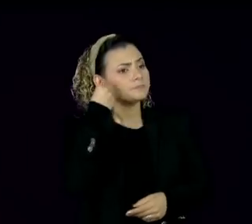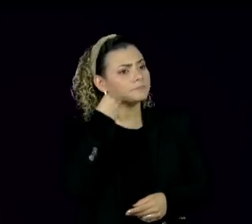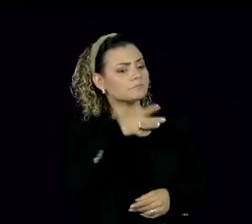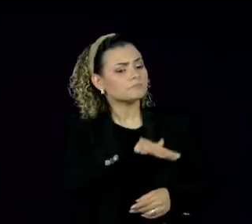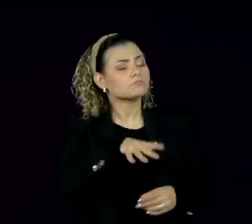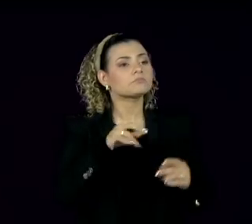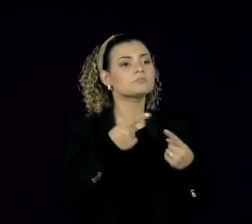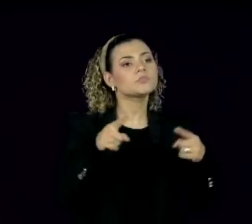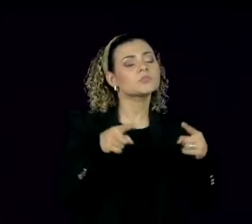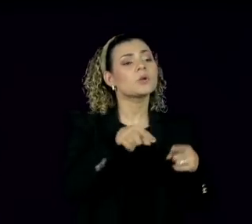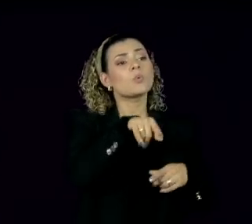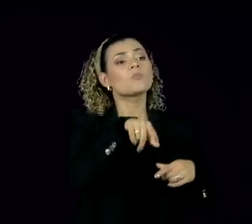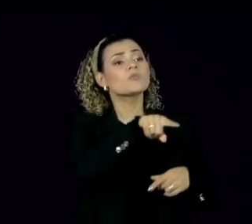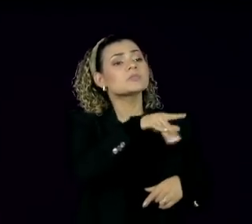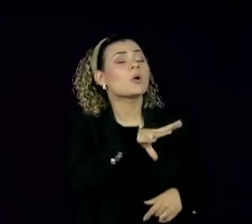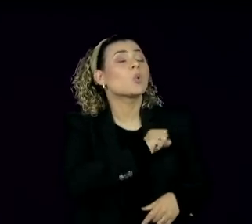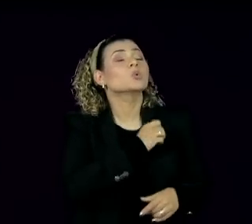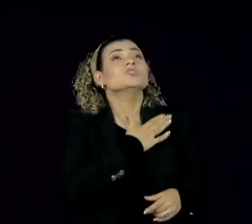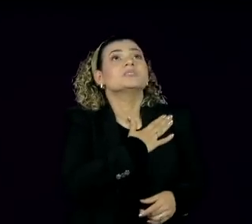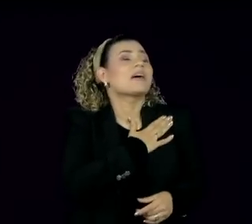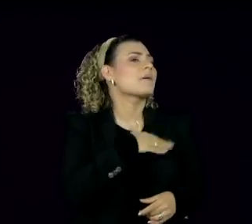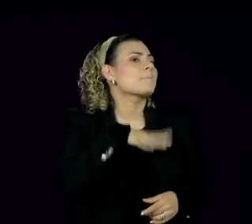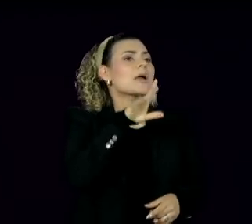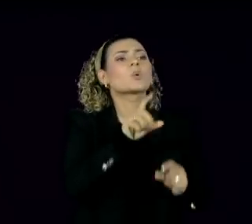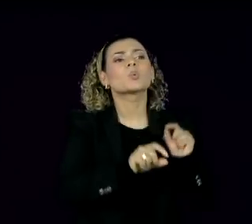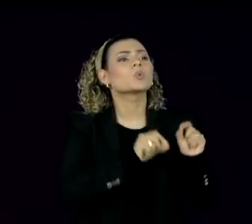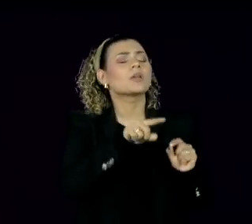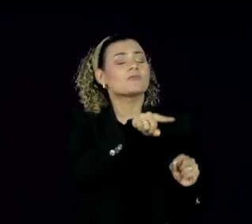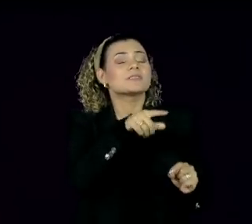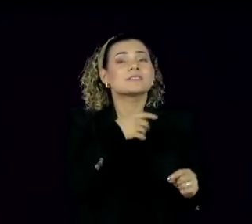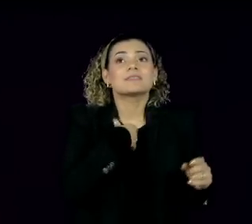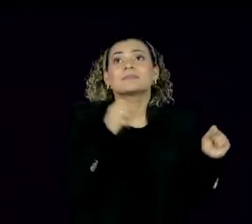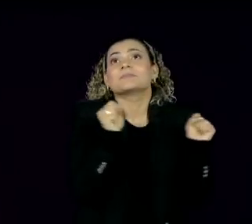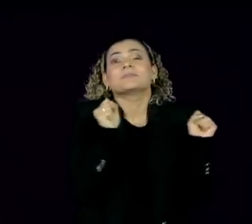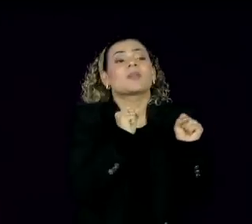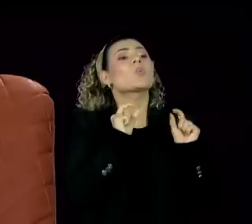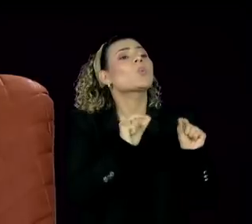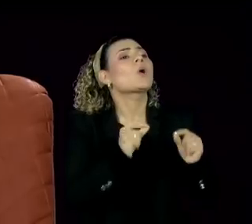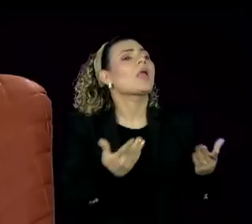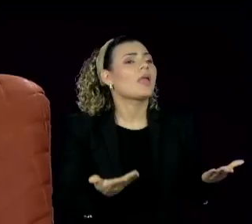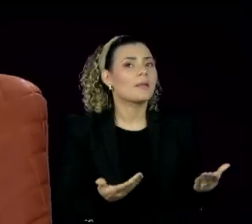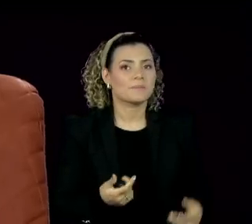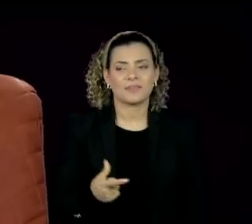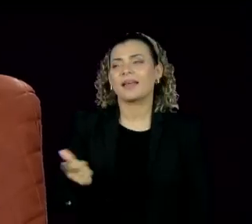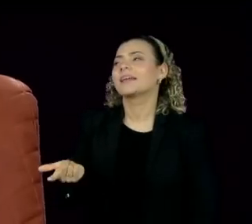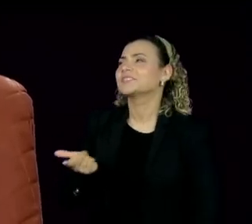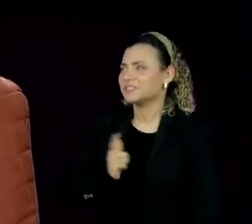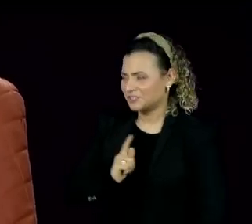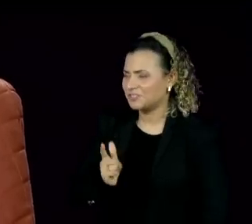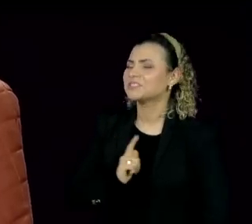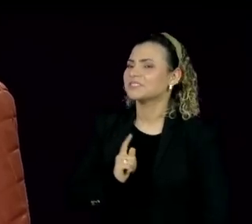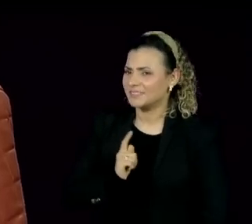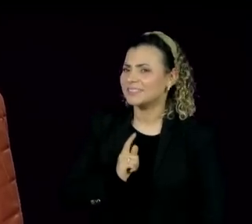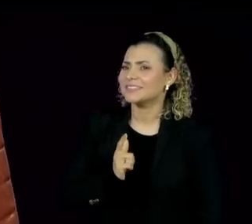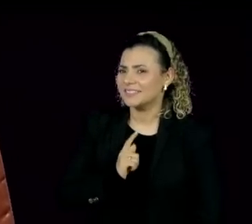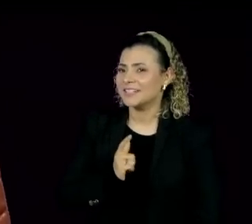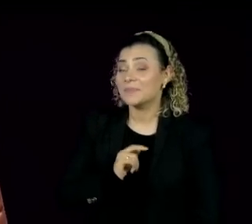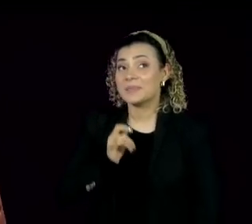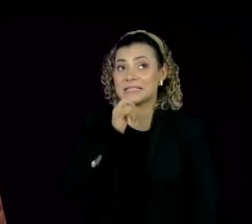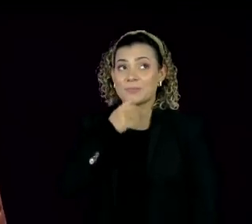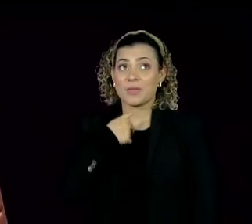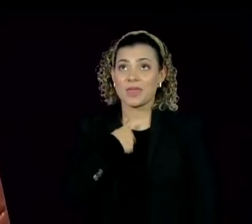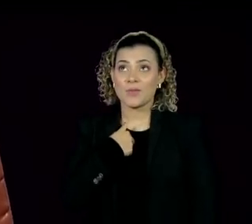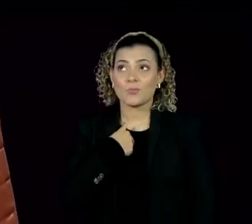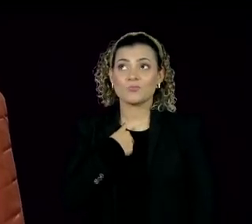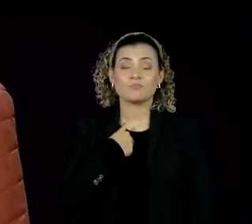quais eram as tuas preferências? Quem eram os caras, os artistas que faziam tua cabeça? Eu tinha assim...